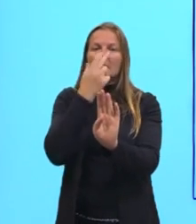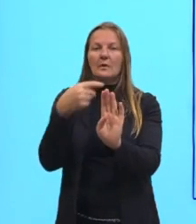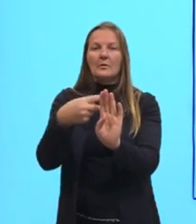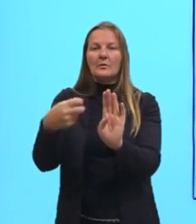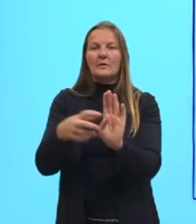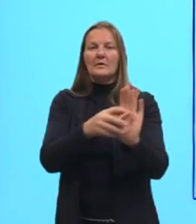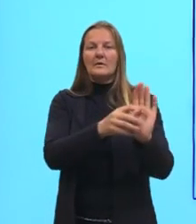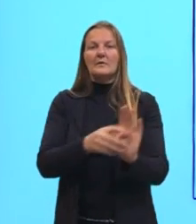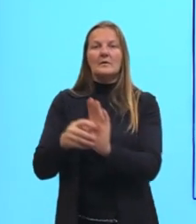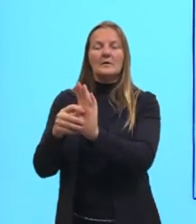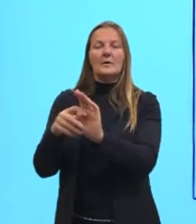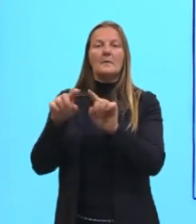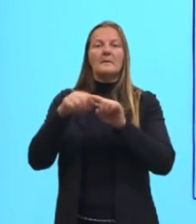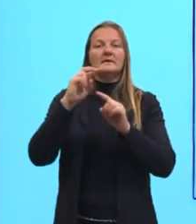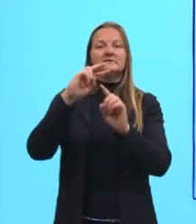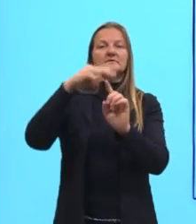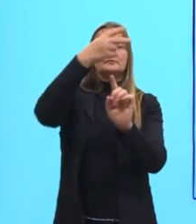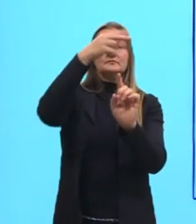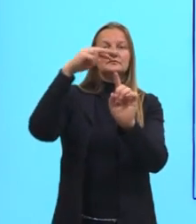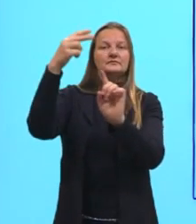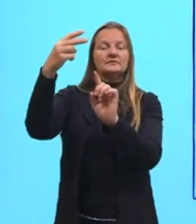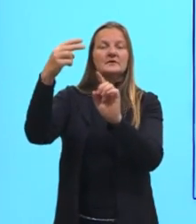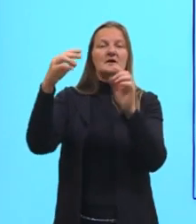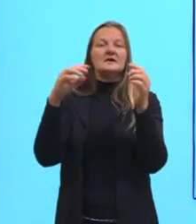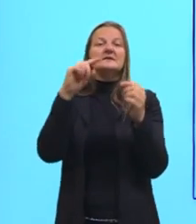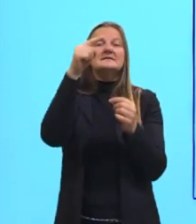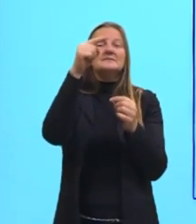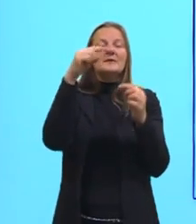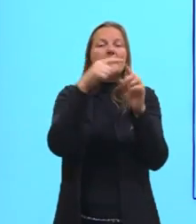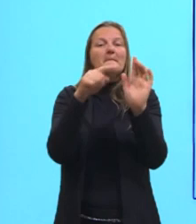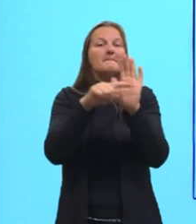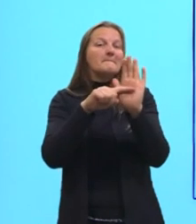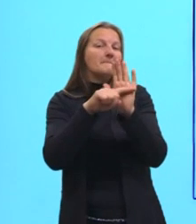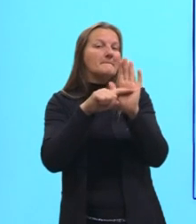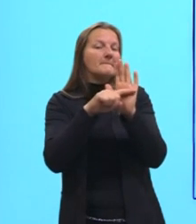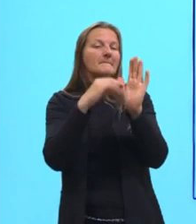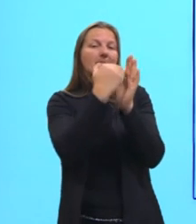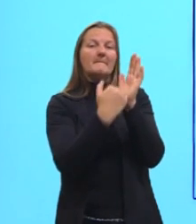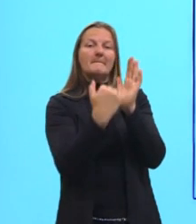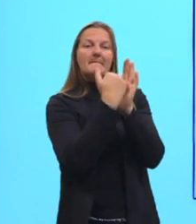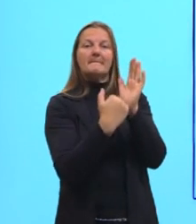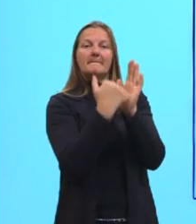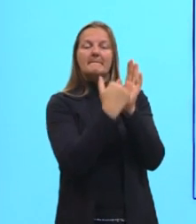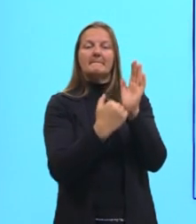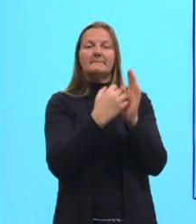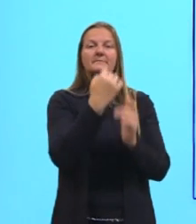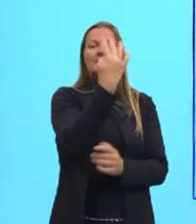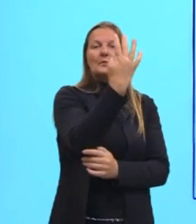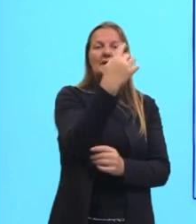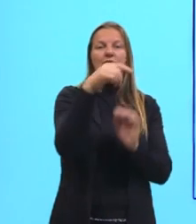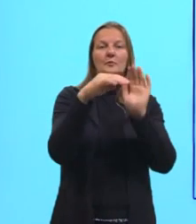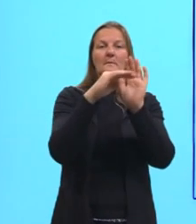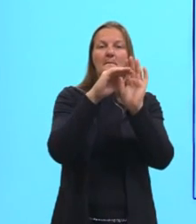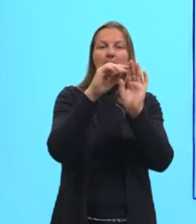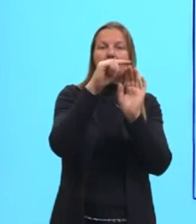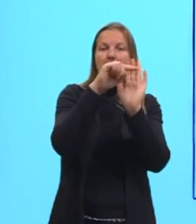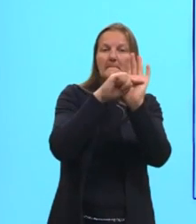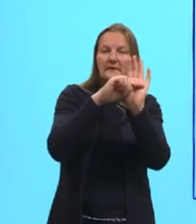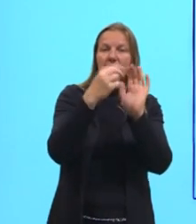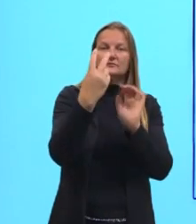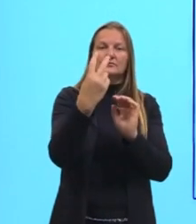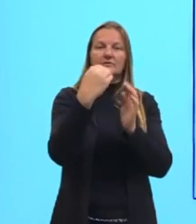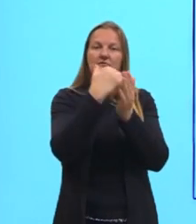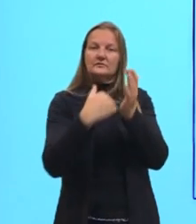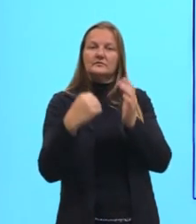vamos subtrair os expoentes então ficaria 4 - 2 expoente 2